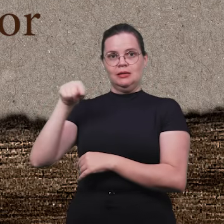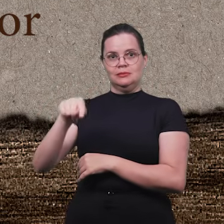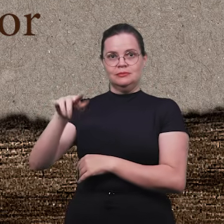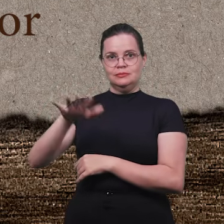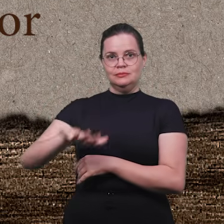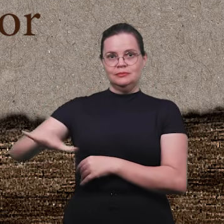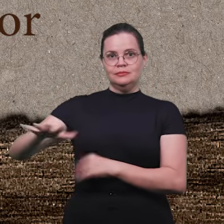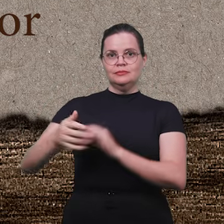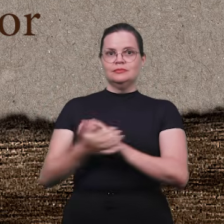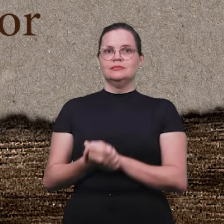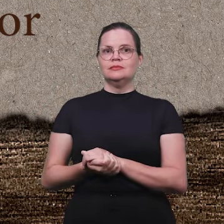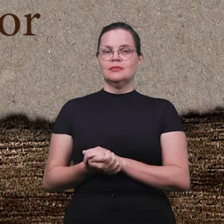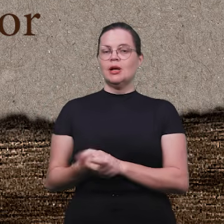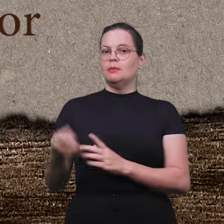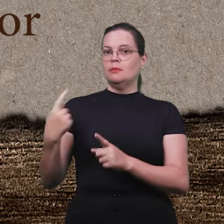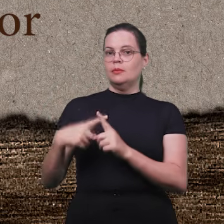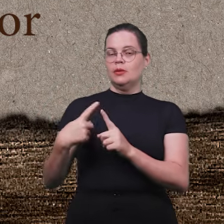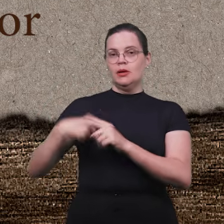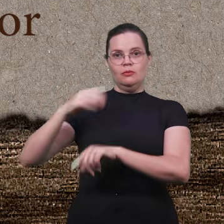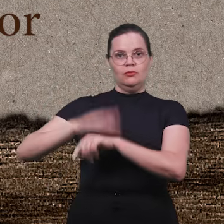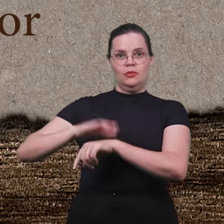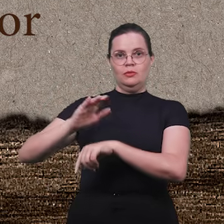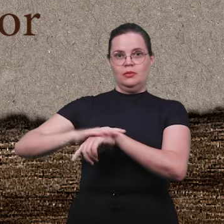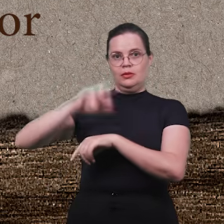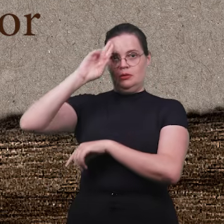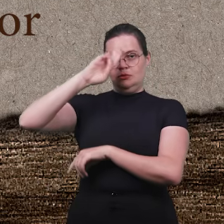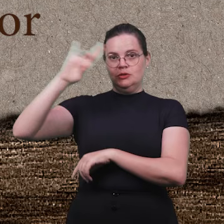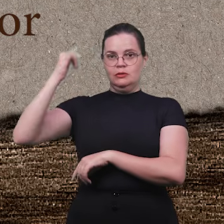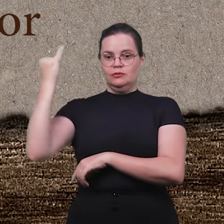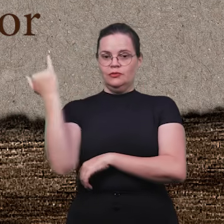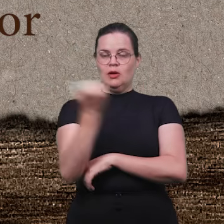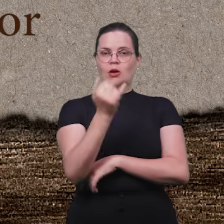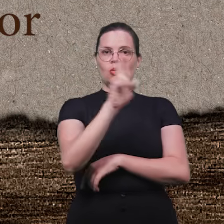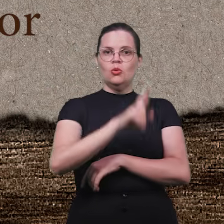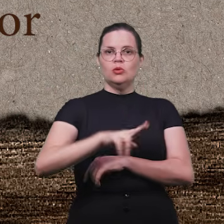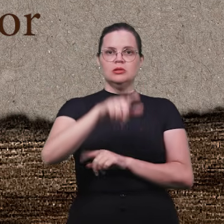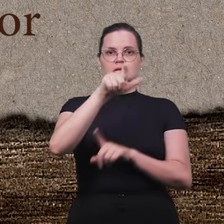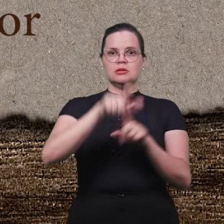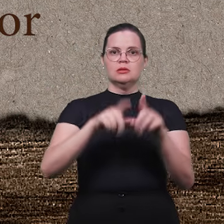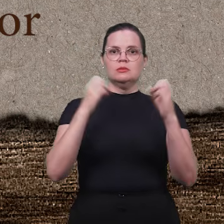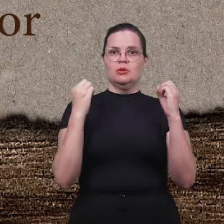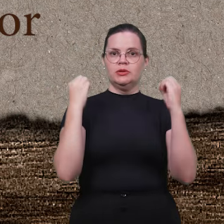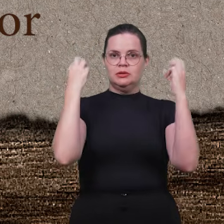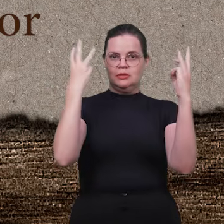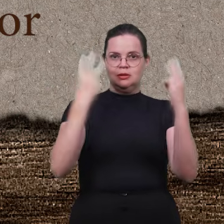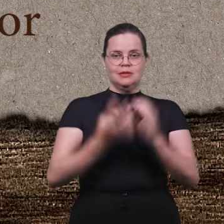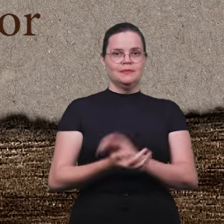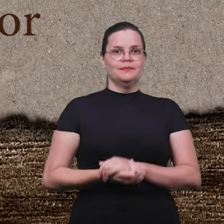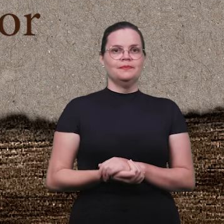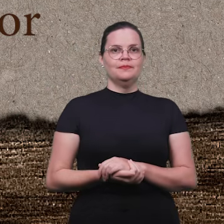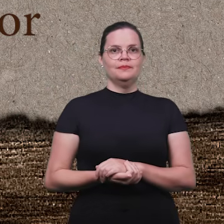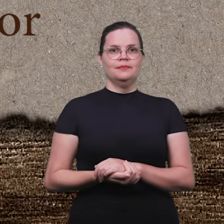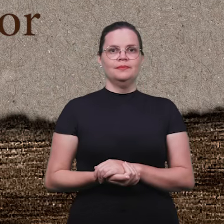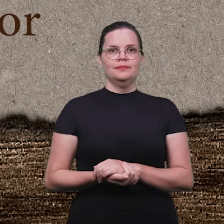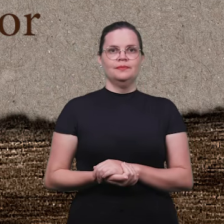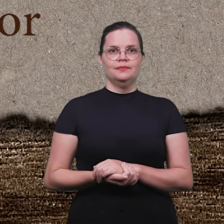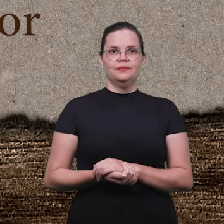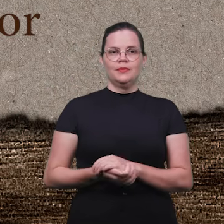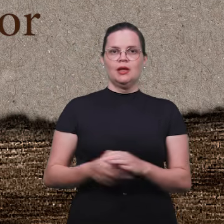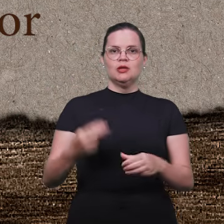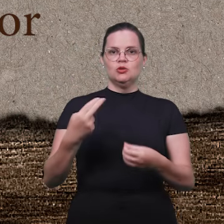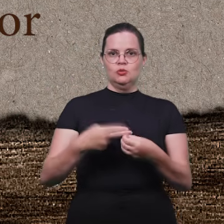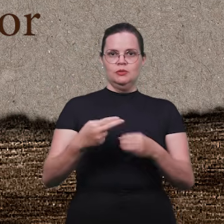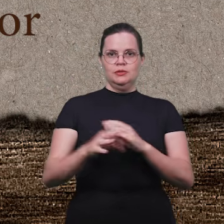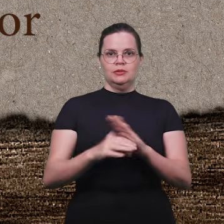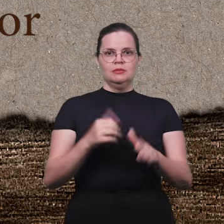agora, segundo a ordem do Senhor, e isso por intermédio de Moisés. Está escrito em Números